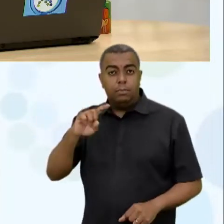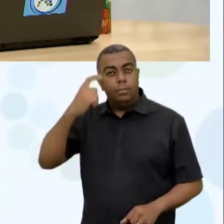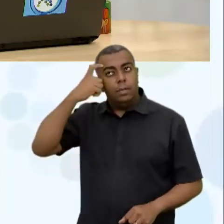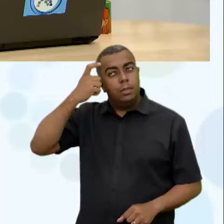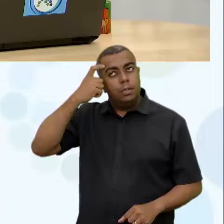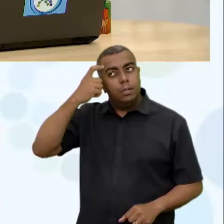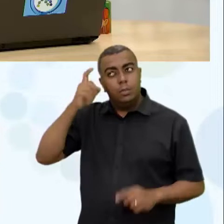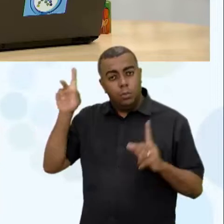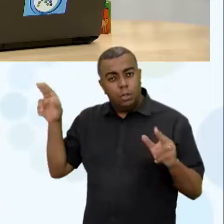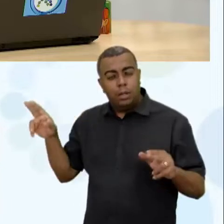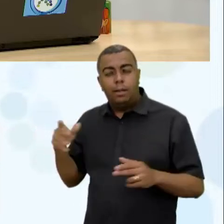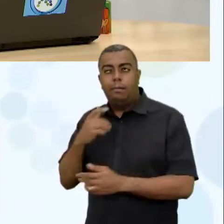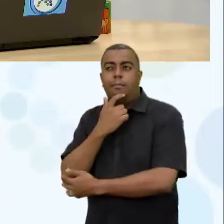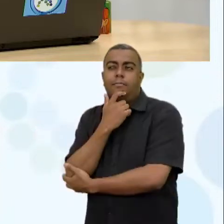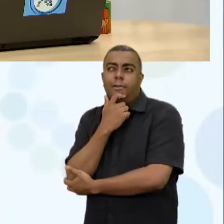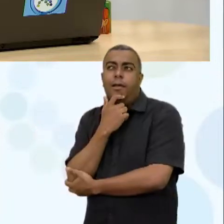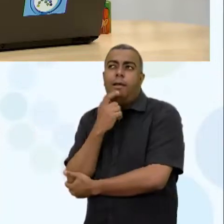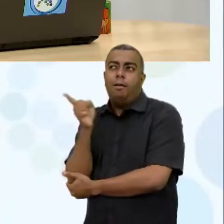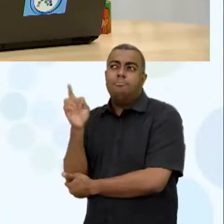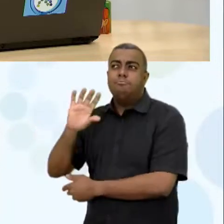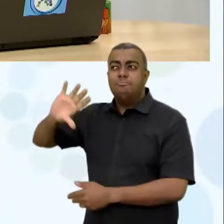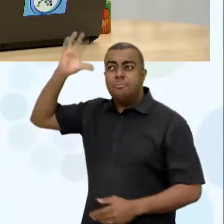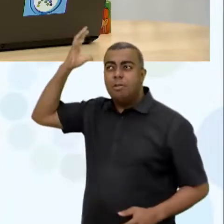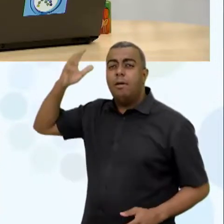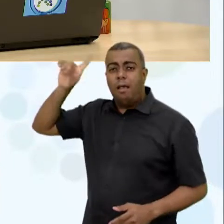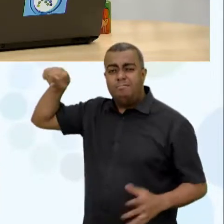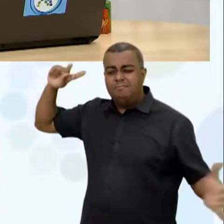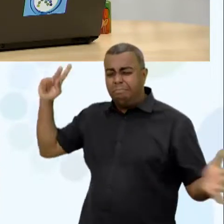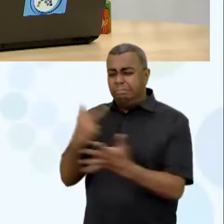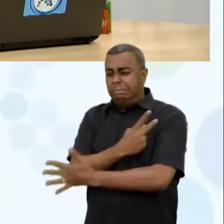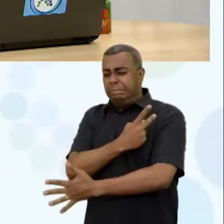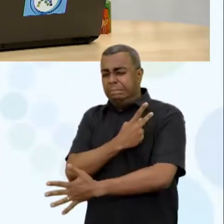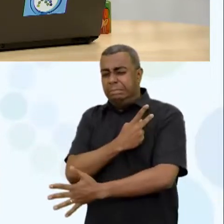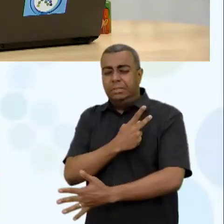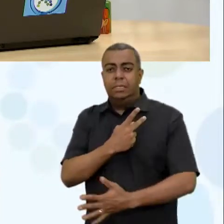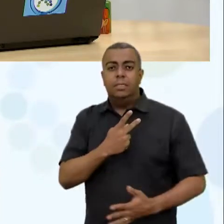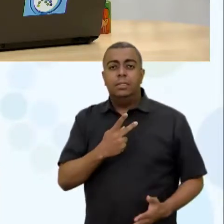Europa, como essa tragédia também. Então, quando a